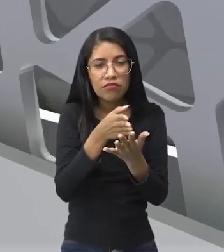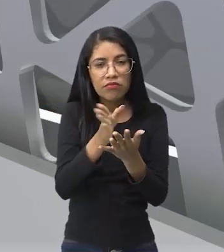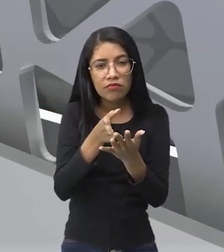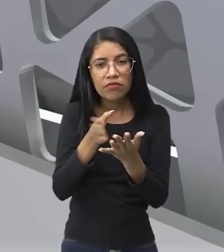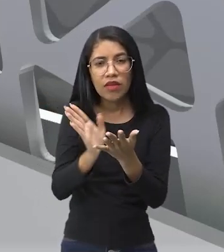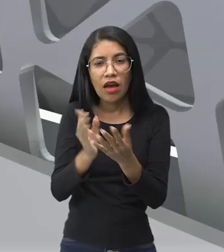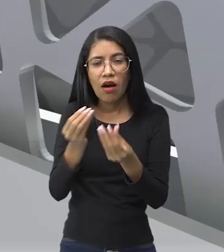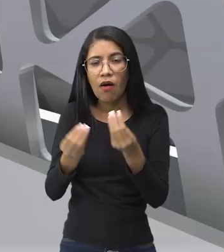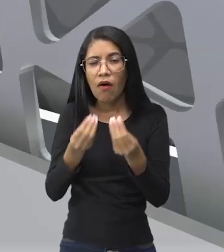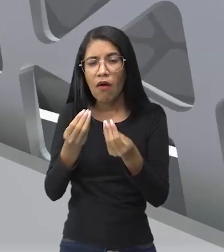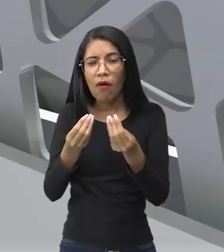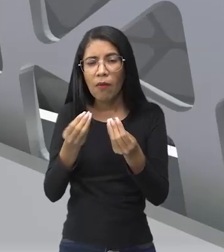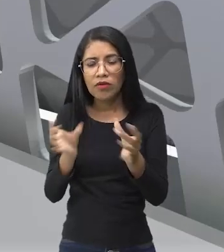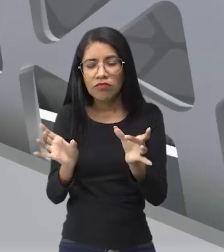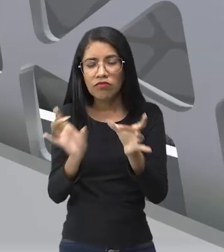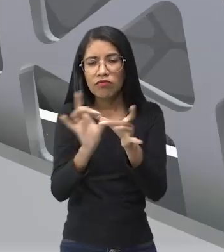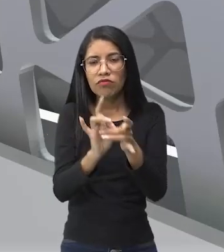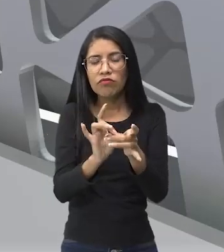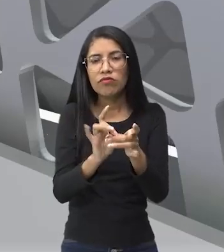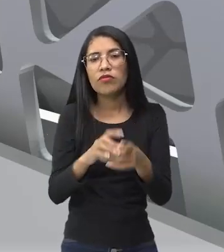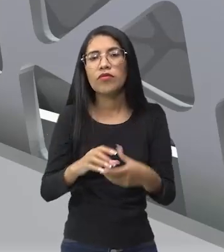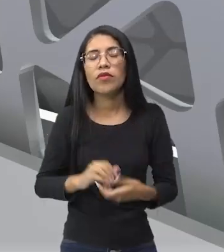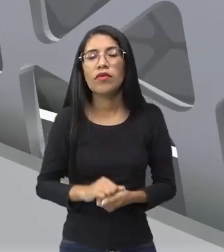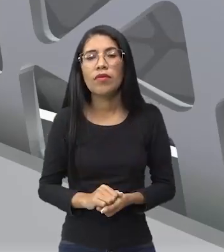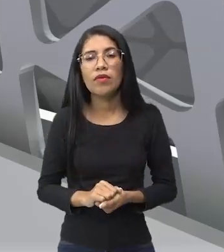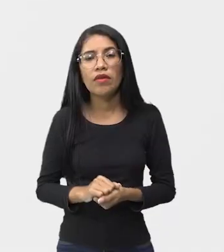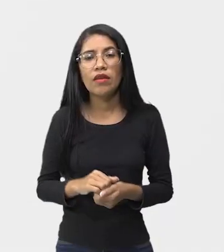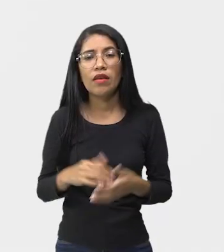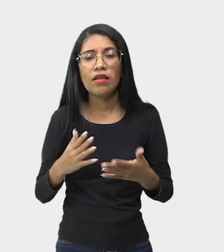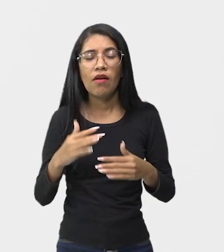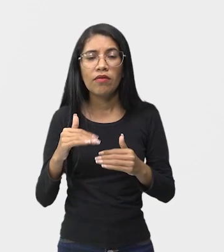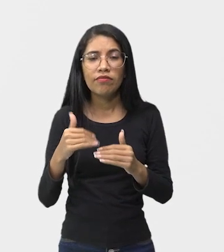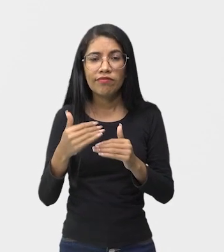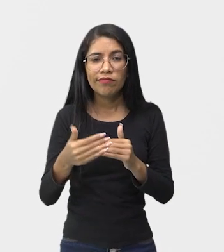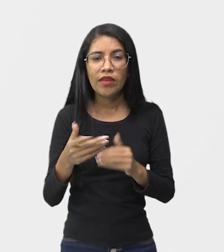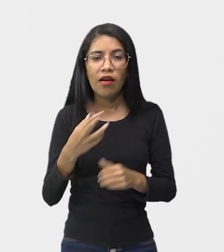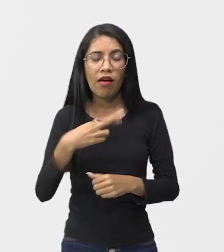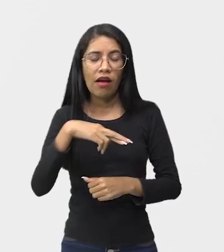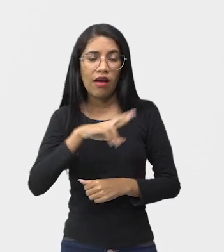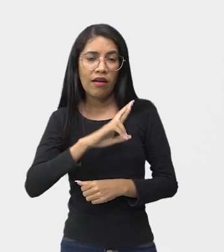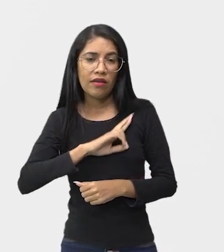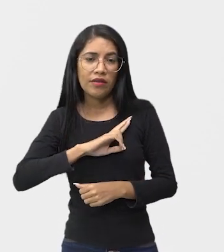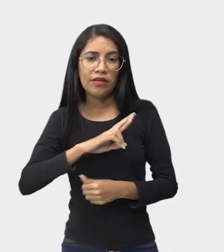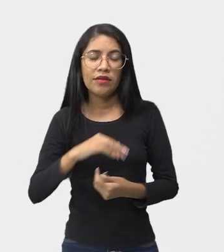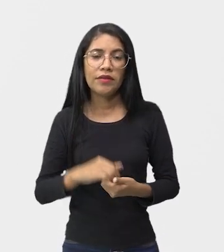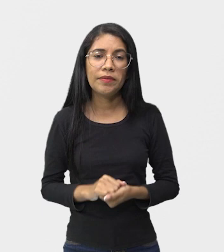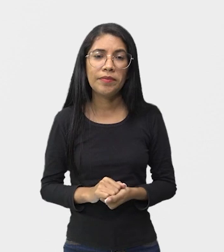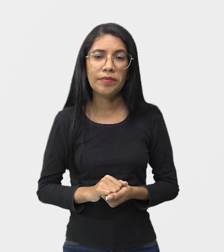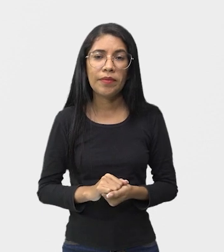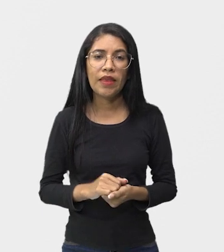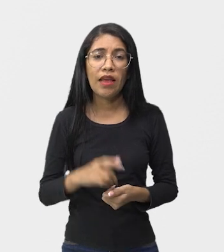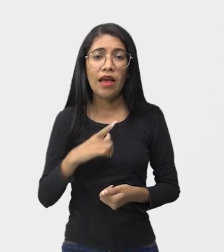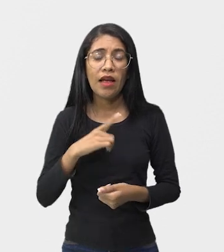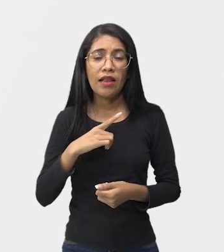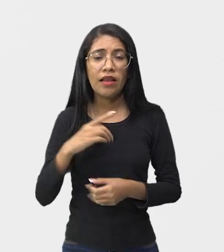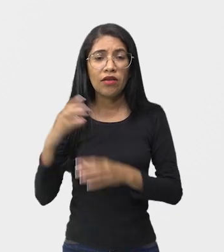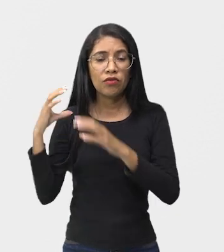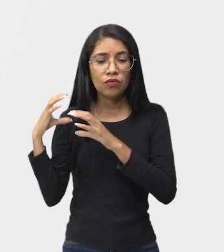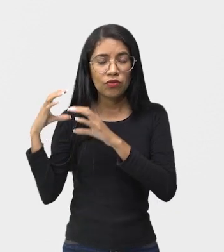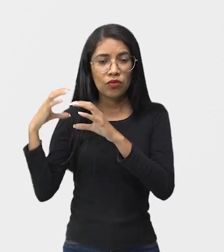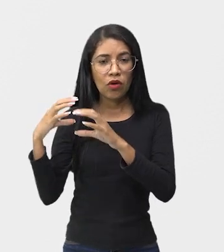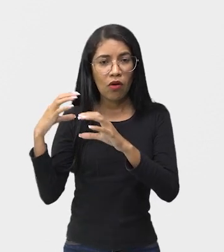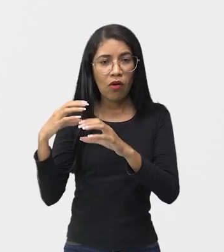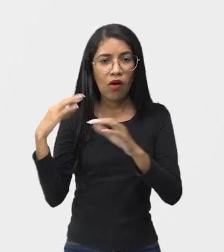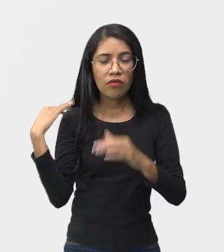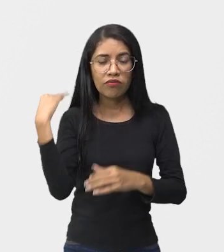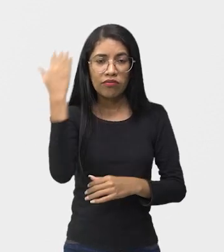ramificações, como eles vão se interligando. Tá? E aí, passamos para esse lado religioso. Tem o Círio de Nazaré,